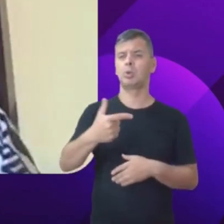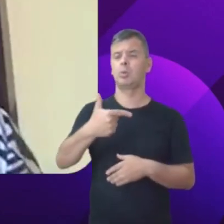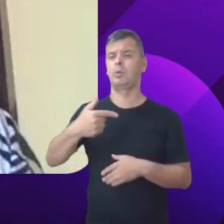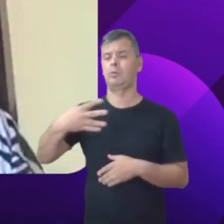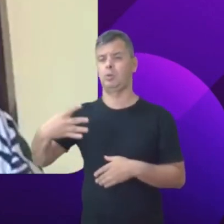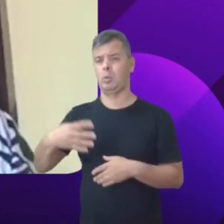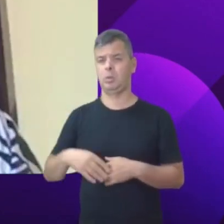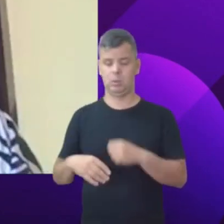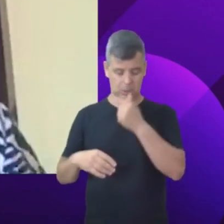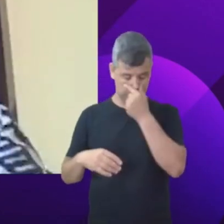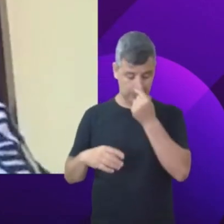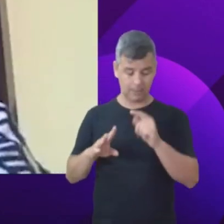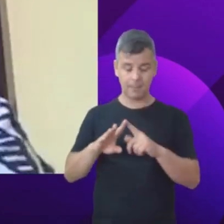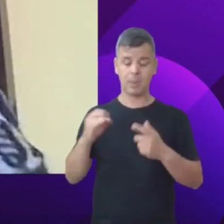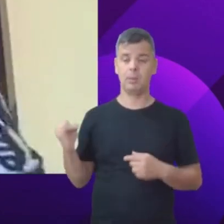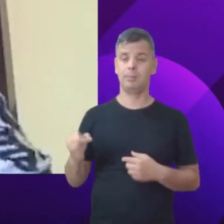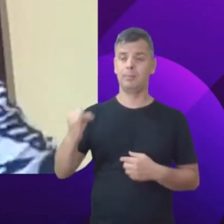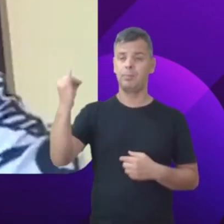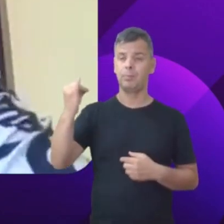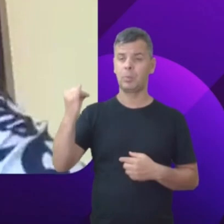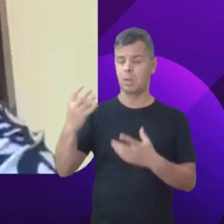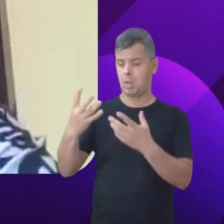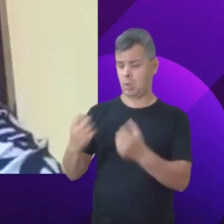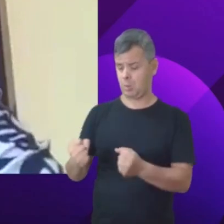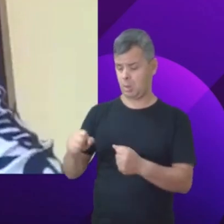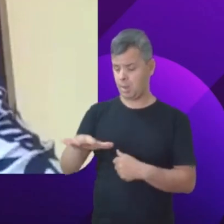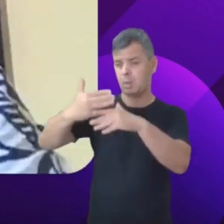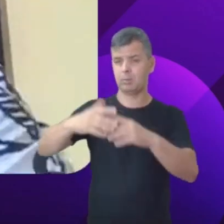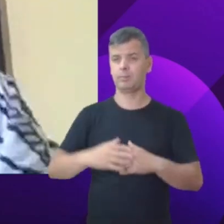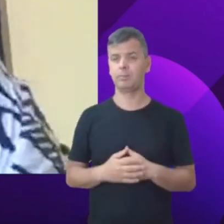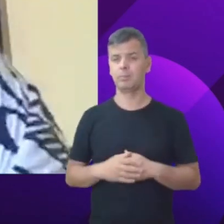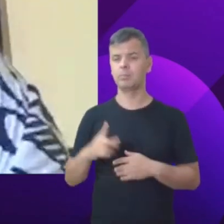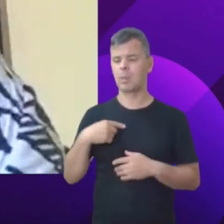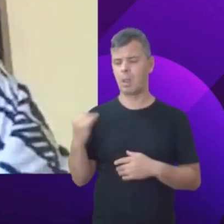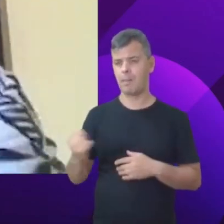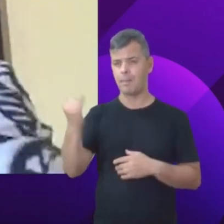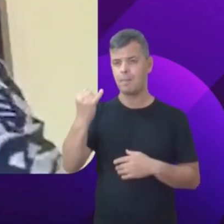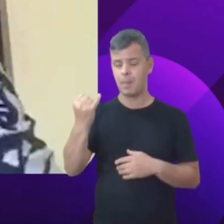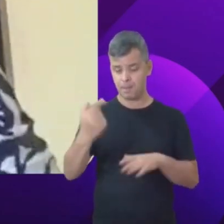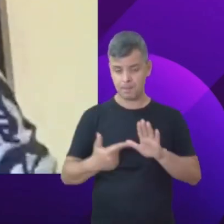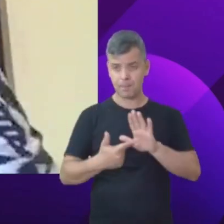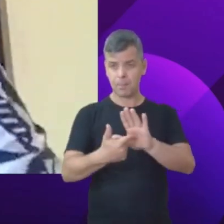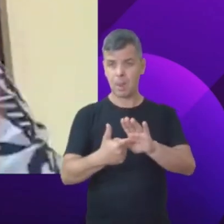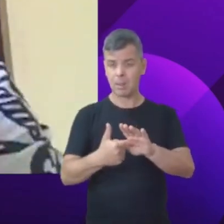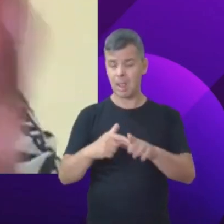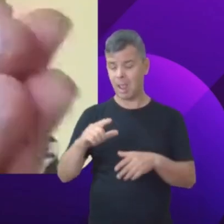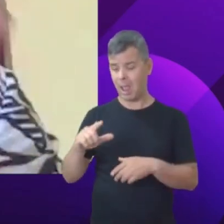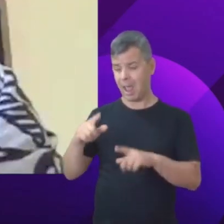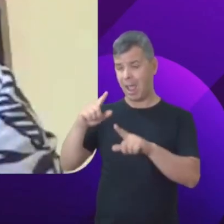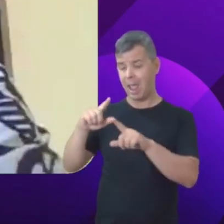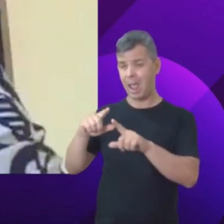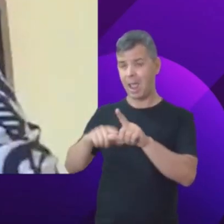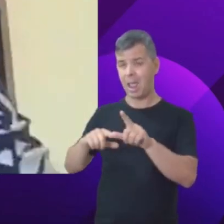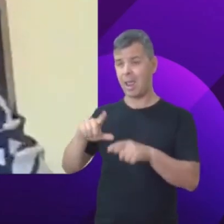2024, e da importância da ocupação desses espaços, né? É sempre importante demarcar que a letrinha correta